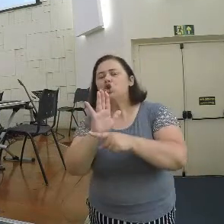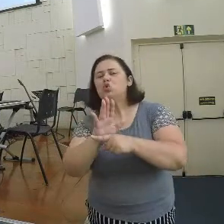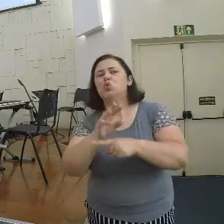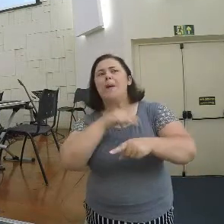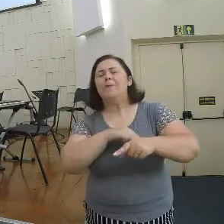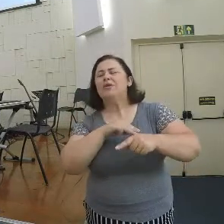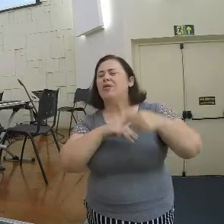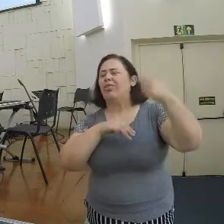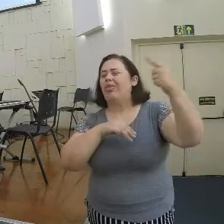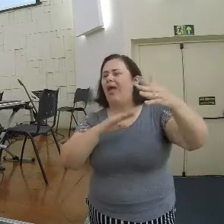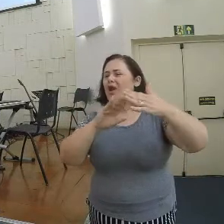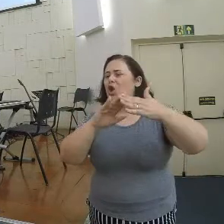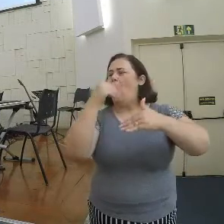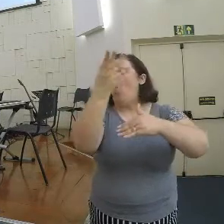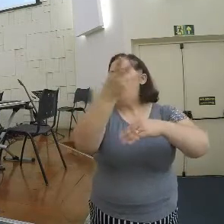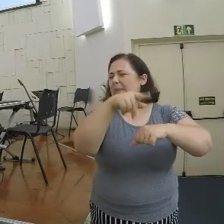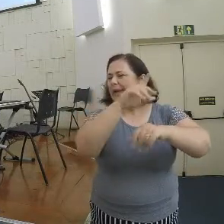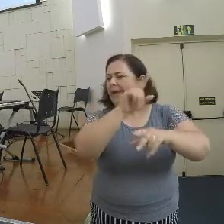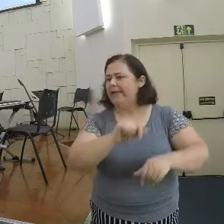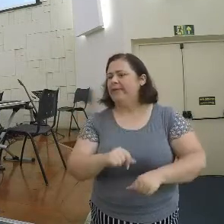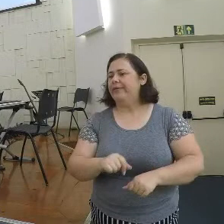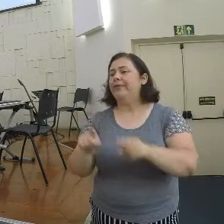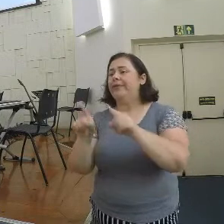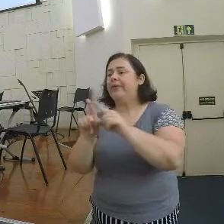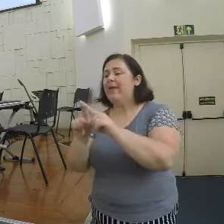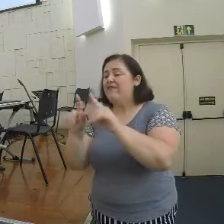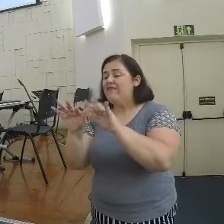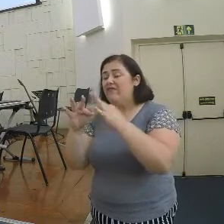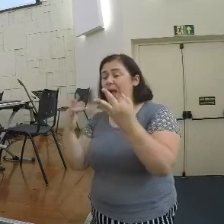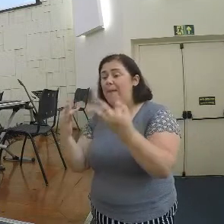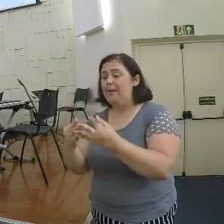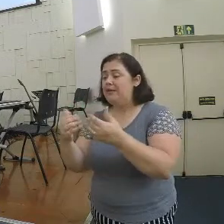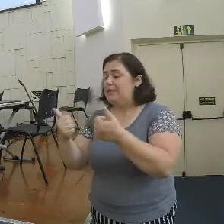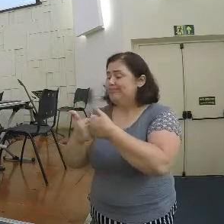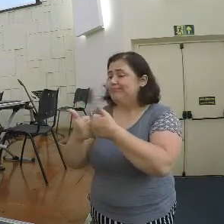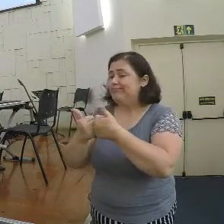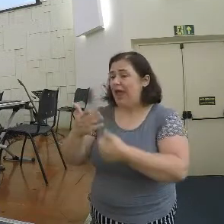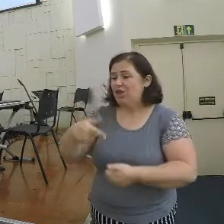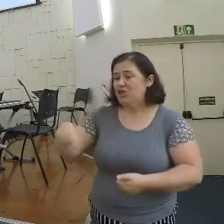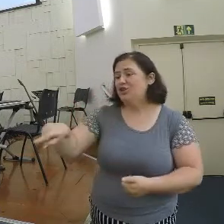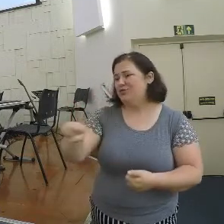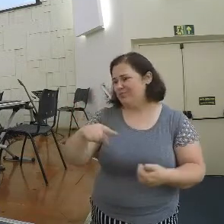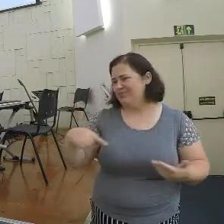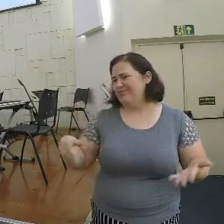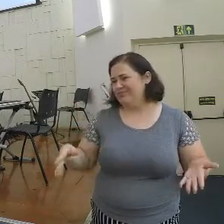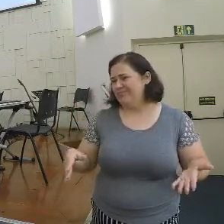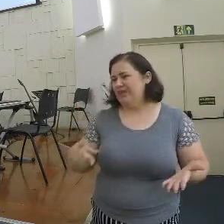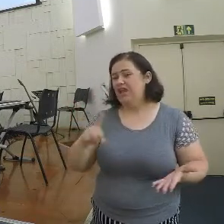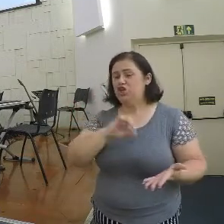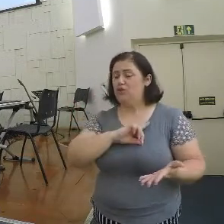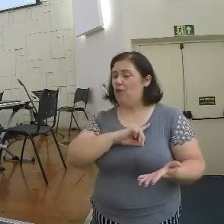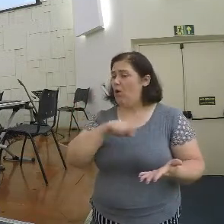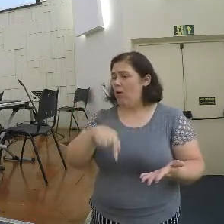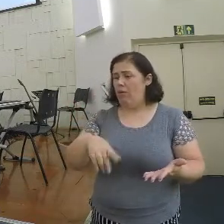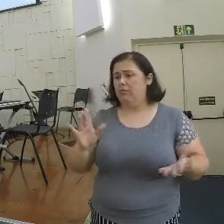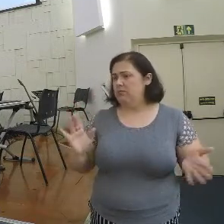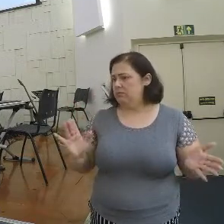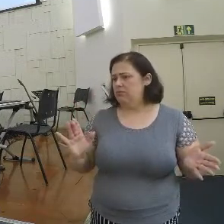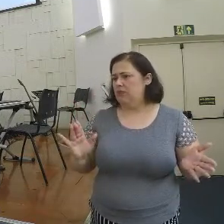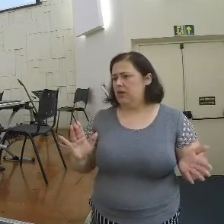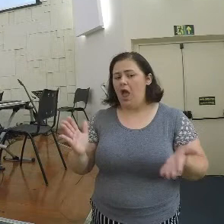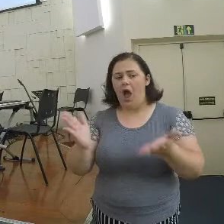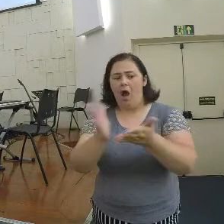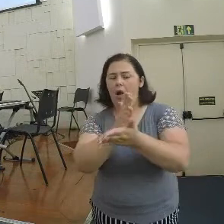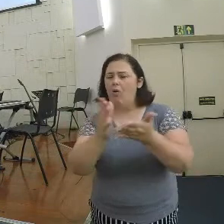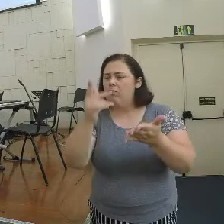dou graças a Deus por isso. Seja e ensine outros a serem gratos a Deus. Seja e ensine outros a